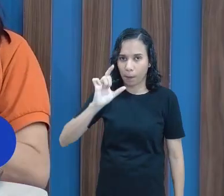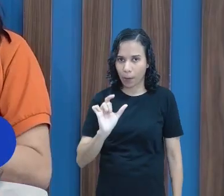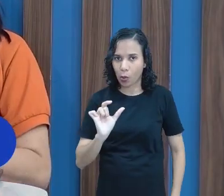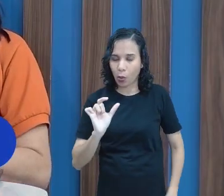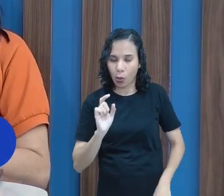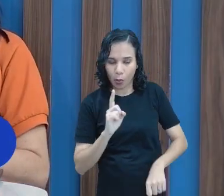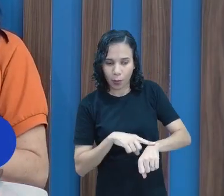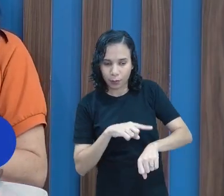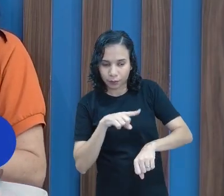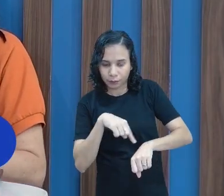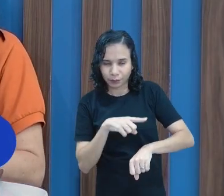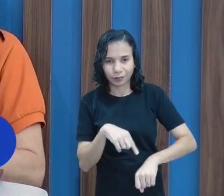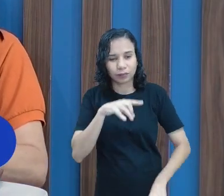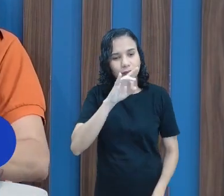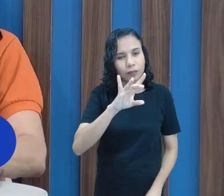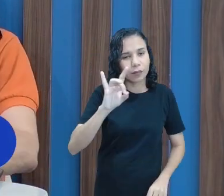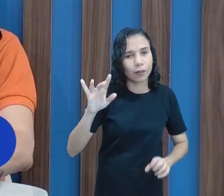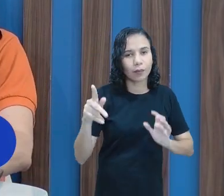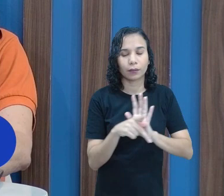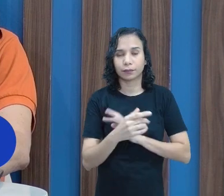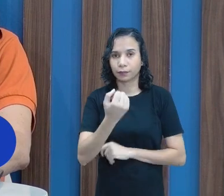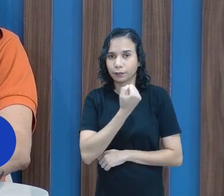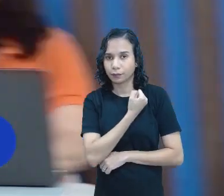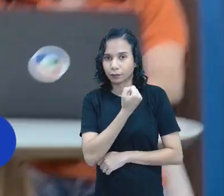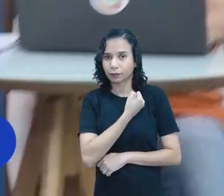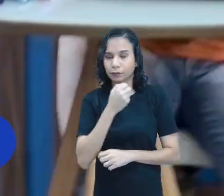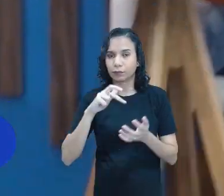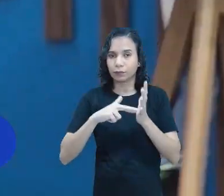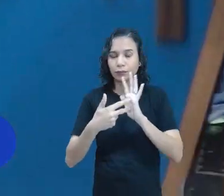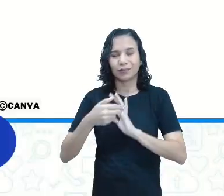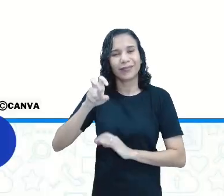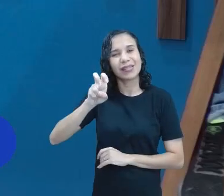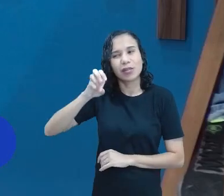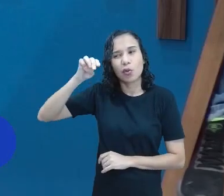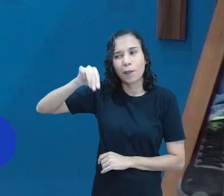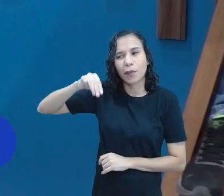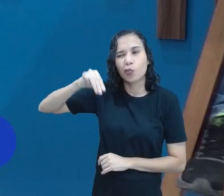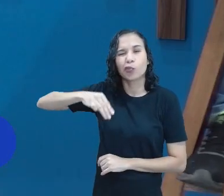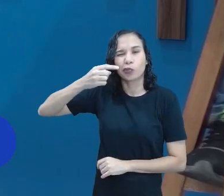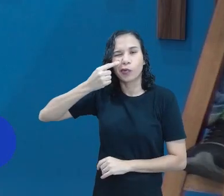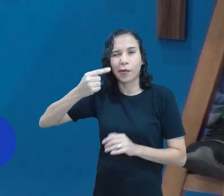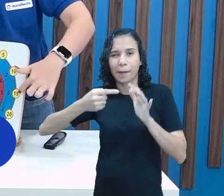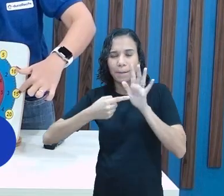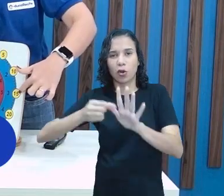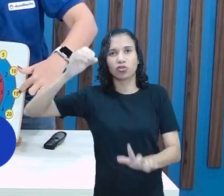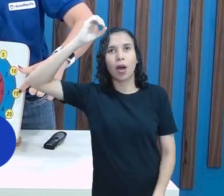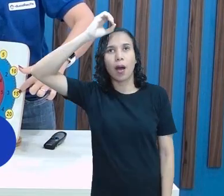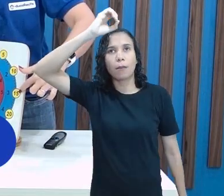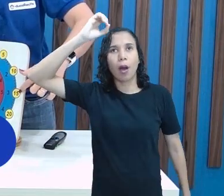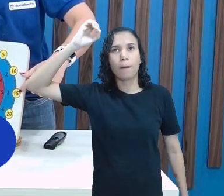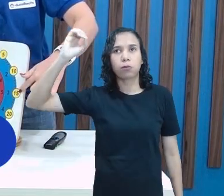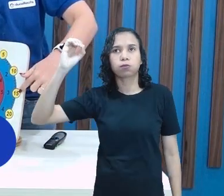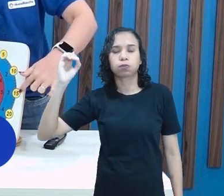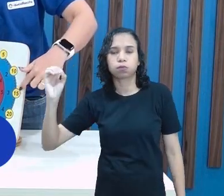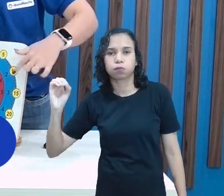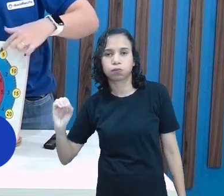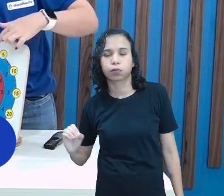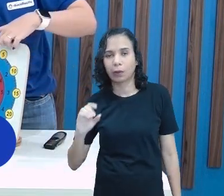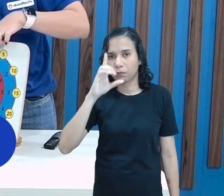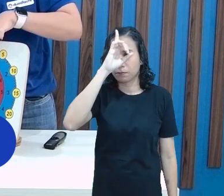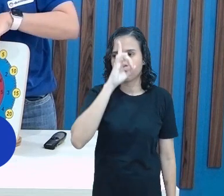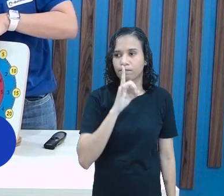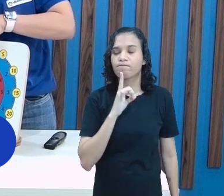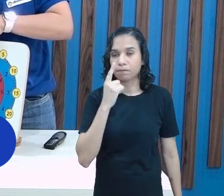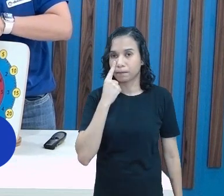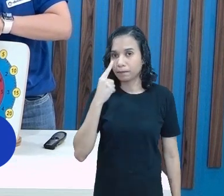E eu tenho aqui, cada número desse equivale a 5 minutinhos, como está mostrando aqui nessas bolinhas amarelas.